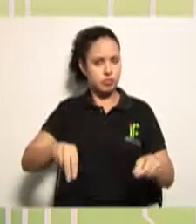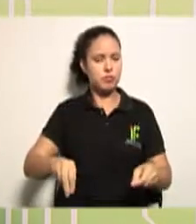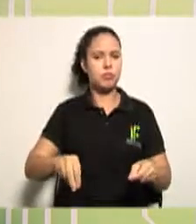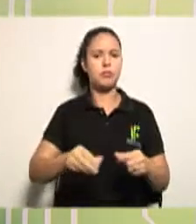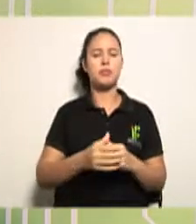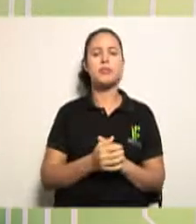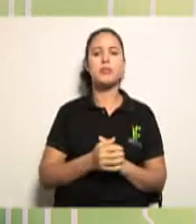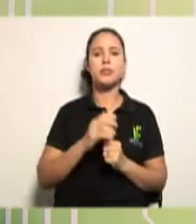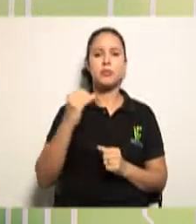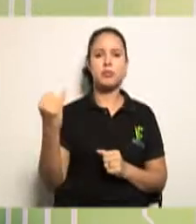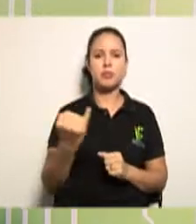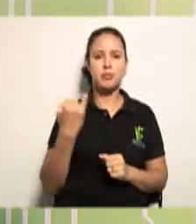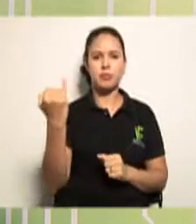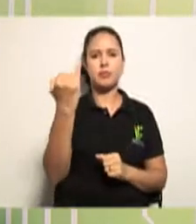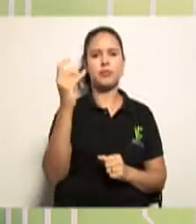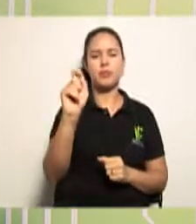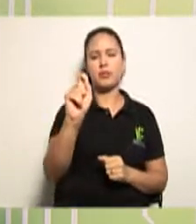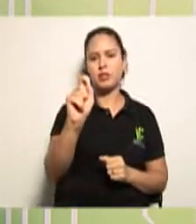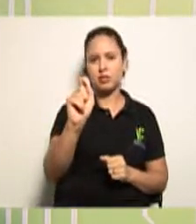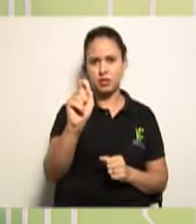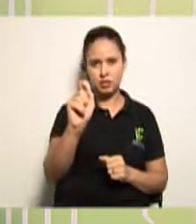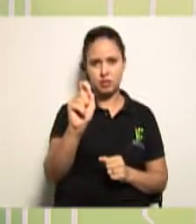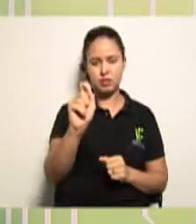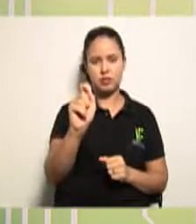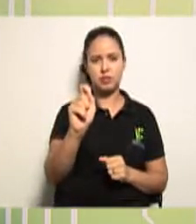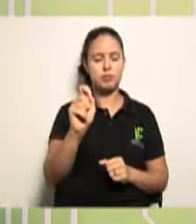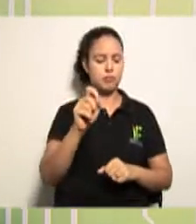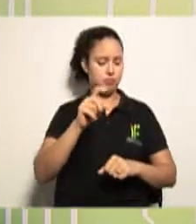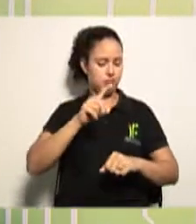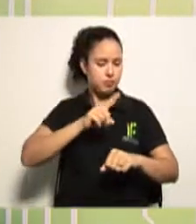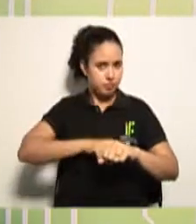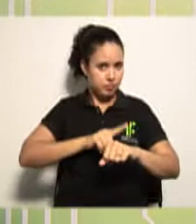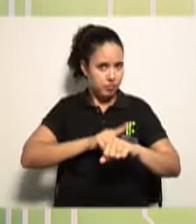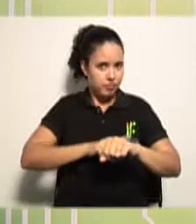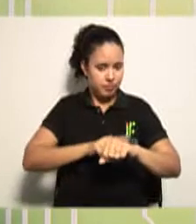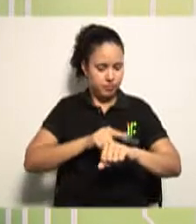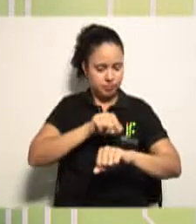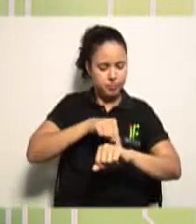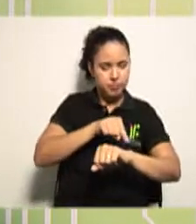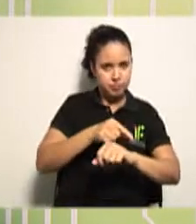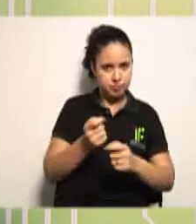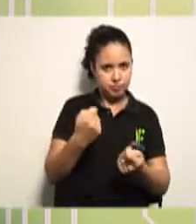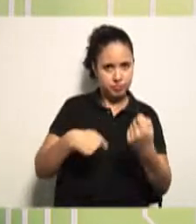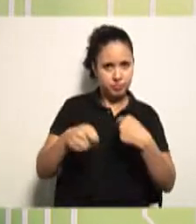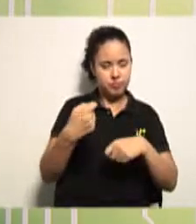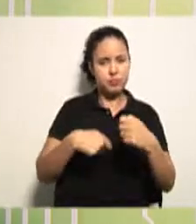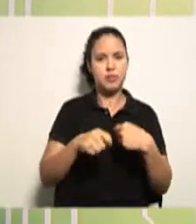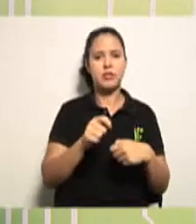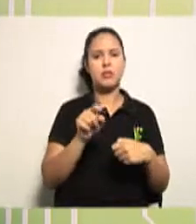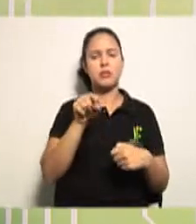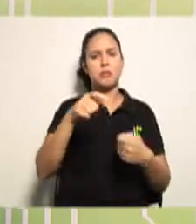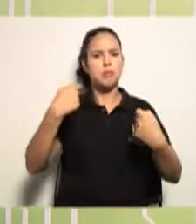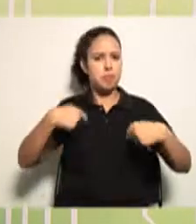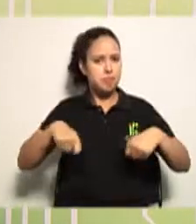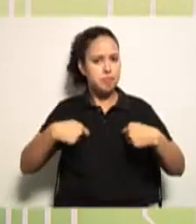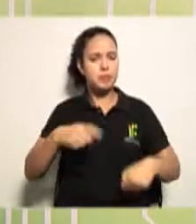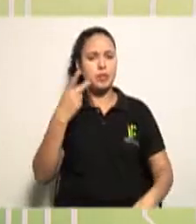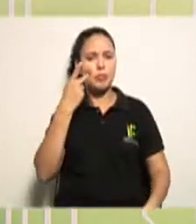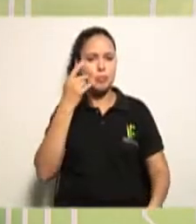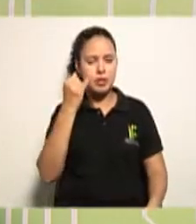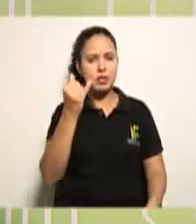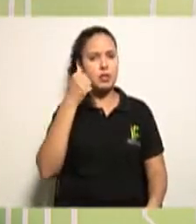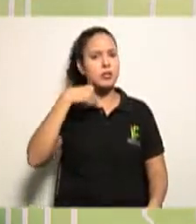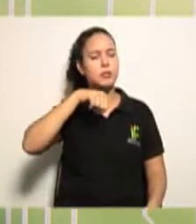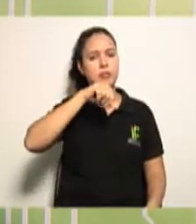coisa importante, falando ainda sobre administrar o seu tempo. Você, com certeza, seu pai, sua